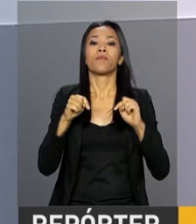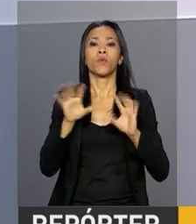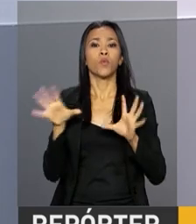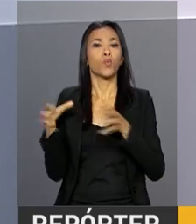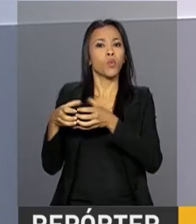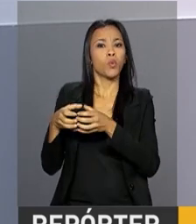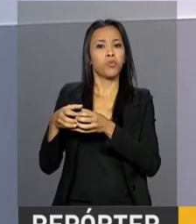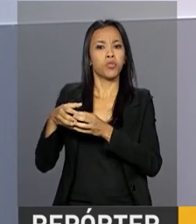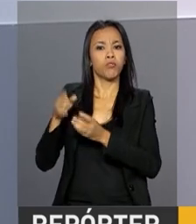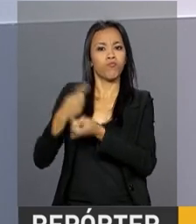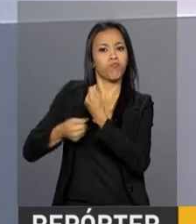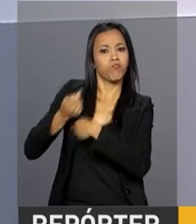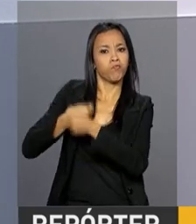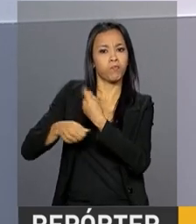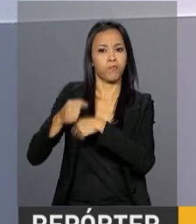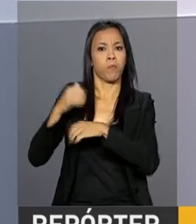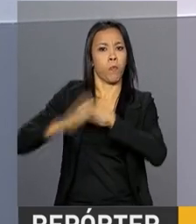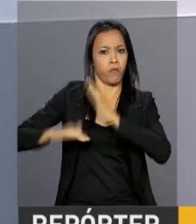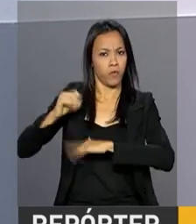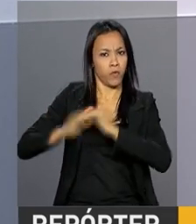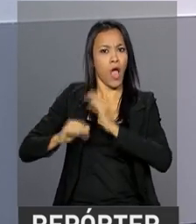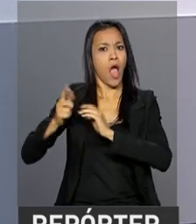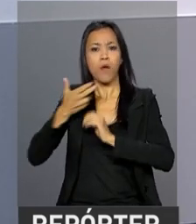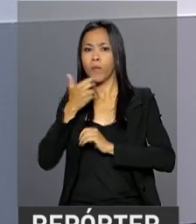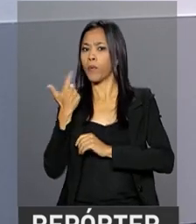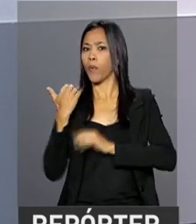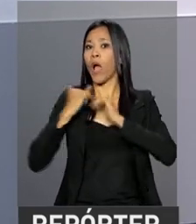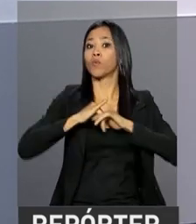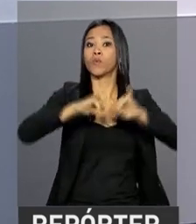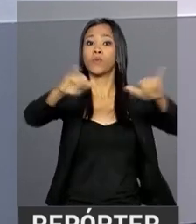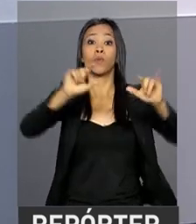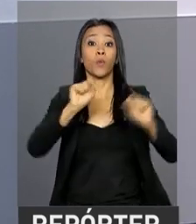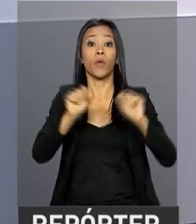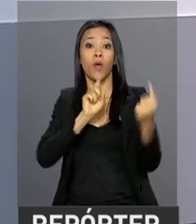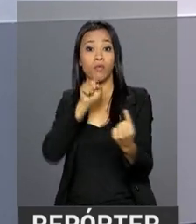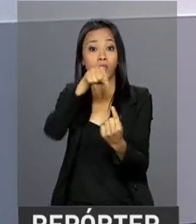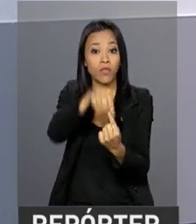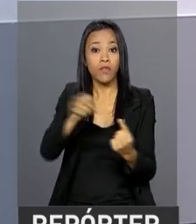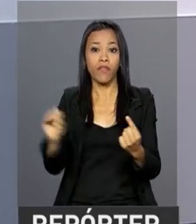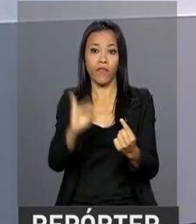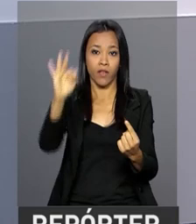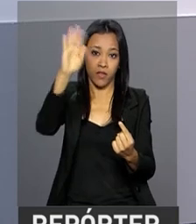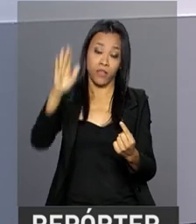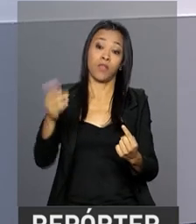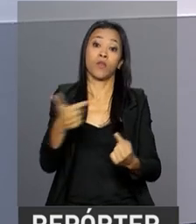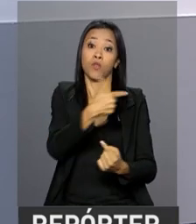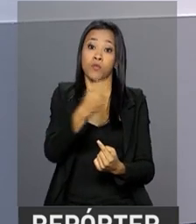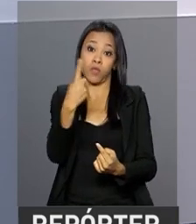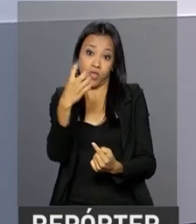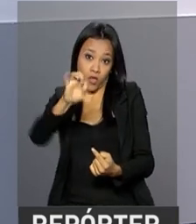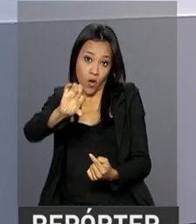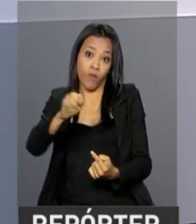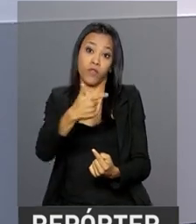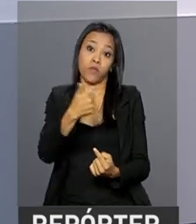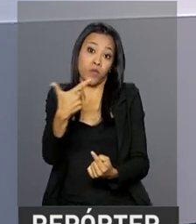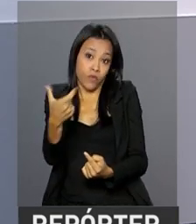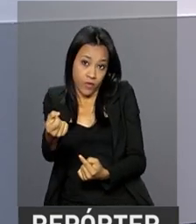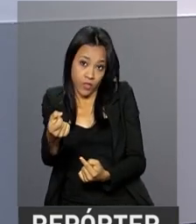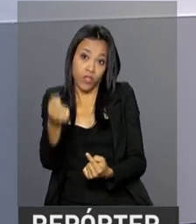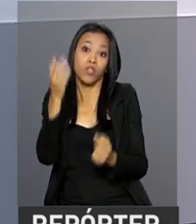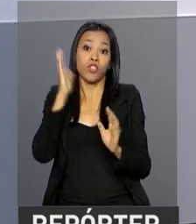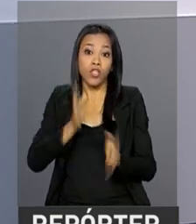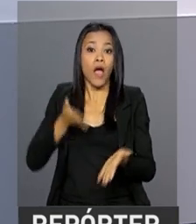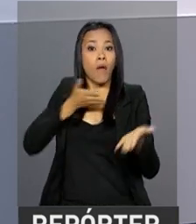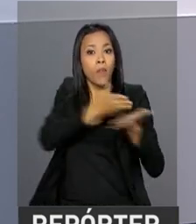equipe econômica anunciou agora há pouco a definição para as metas da inflação para 2019 e 2020. A medida foi aprovada